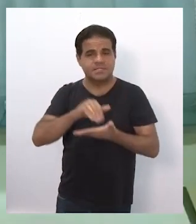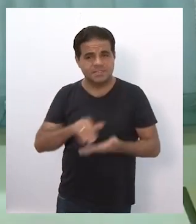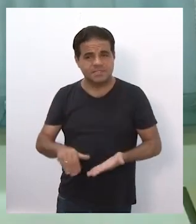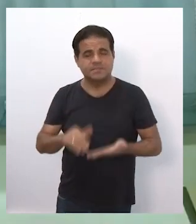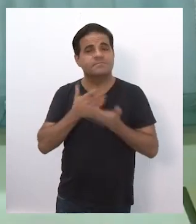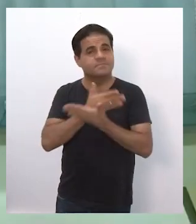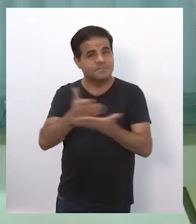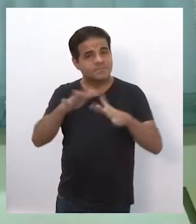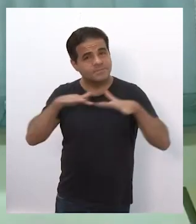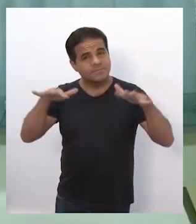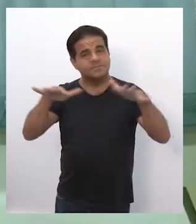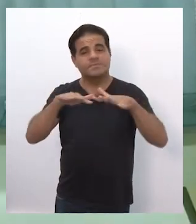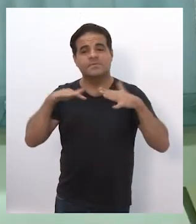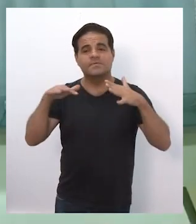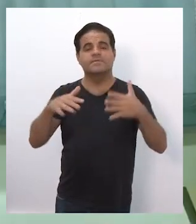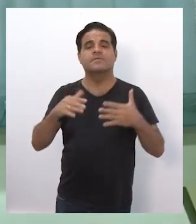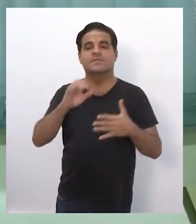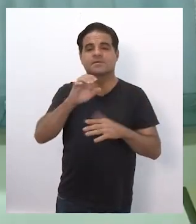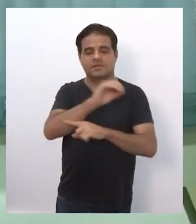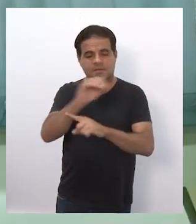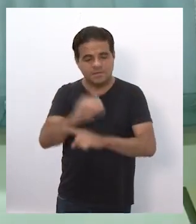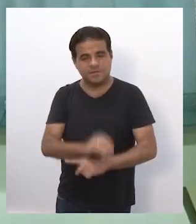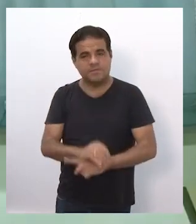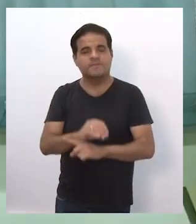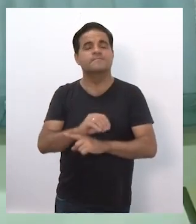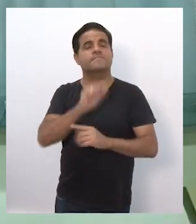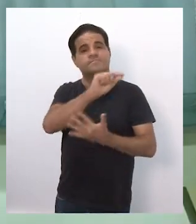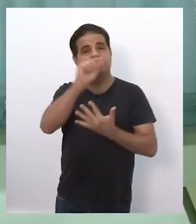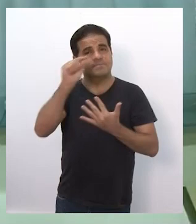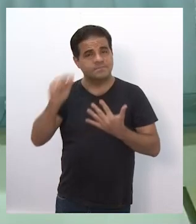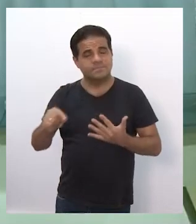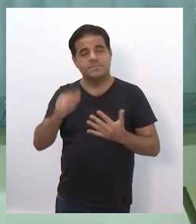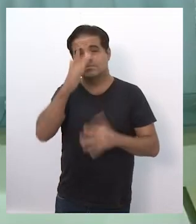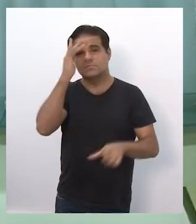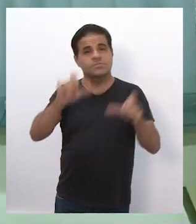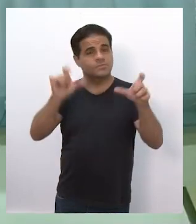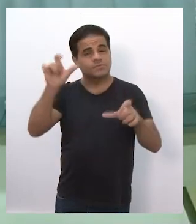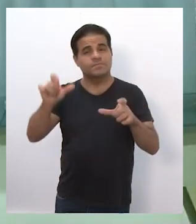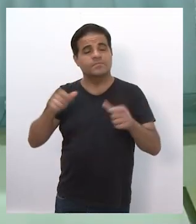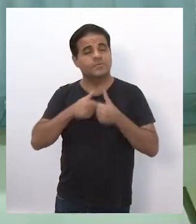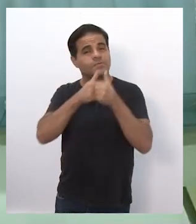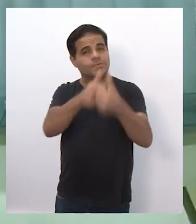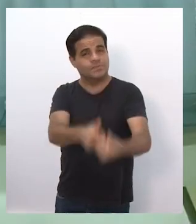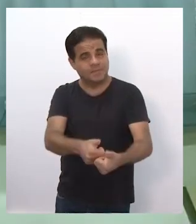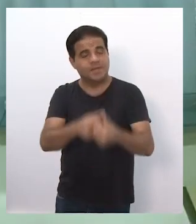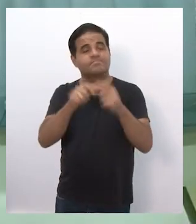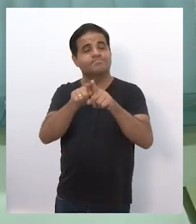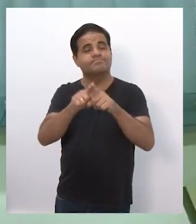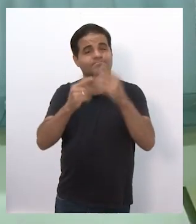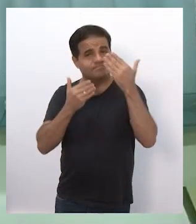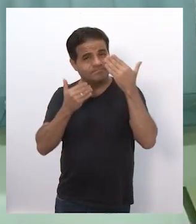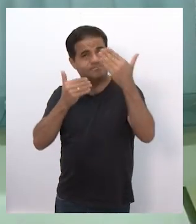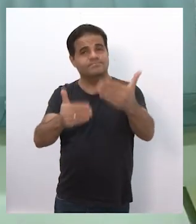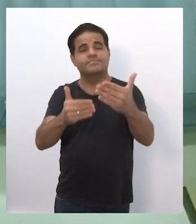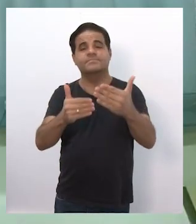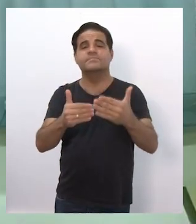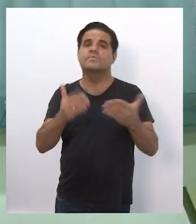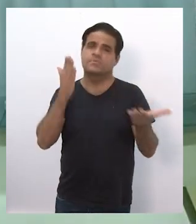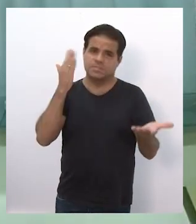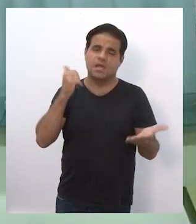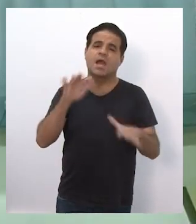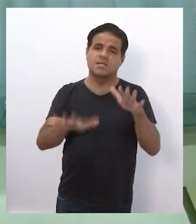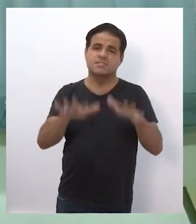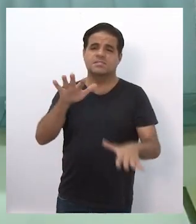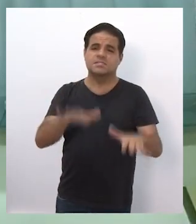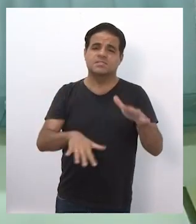de forma geral, mas também a EFAP, a própria CITEI, né? As pessoas que nos acompanharam. Tá? Eu sei que muitas